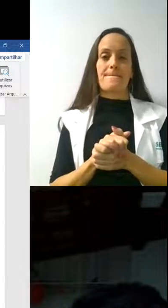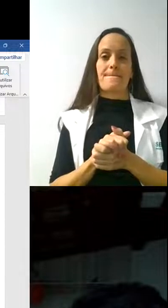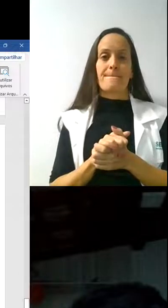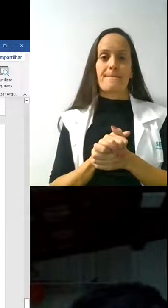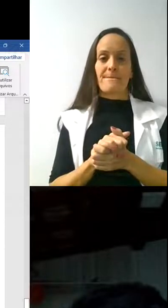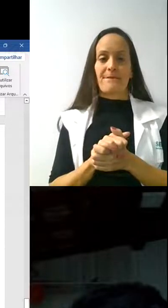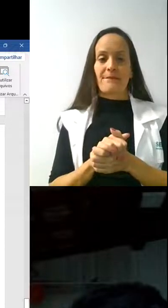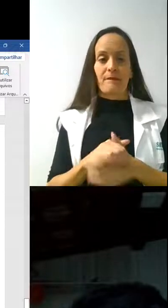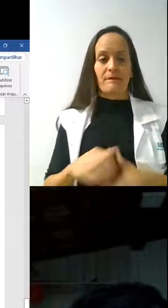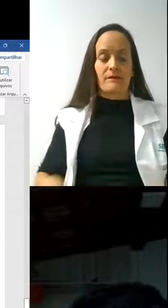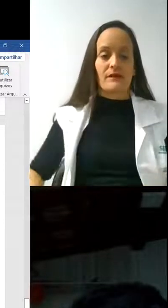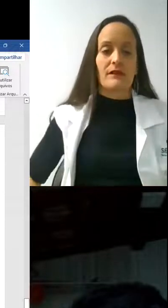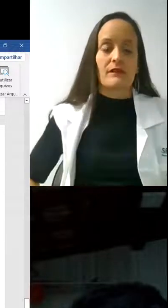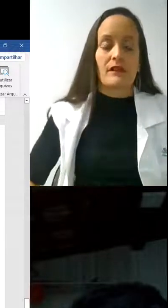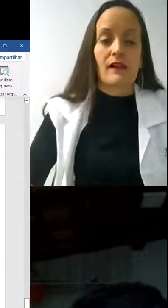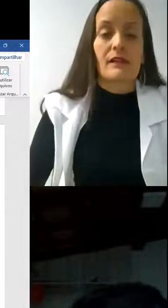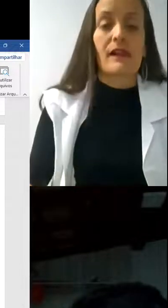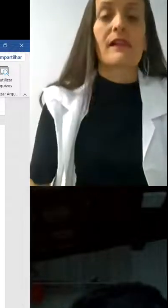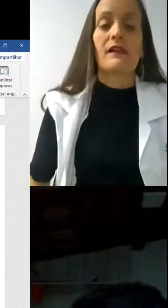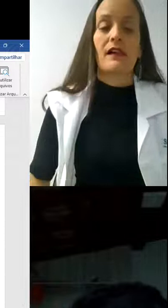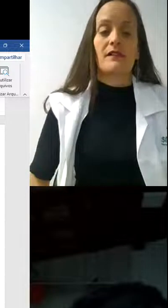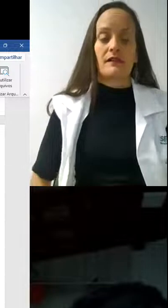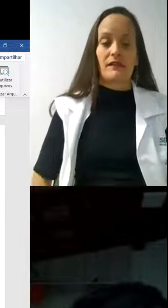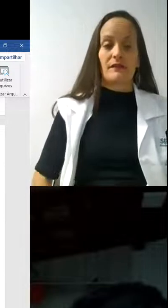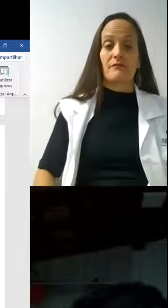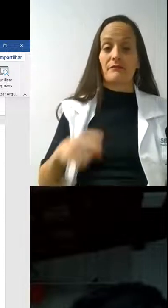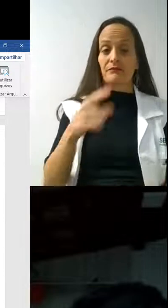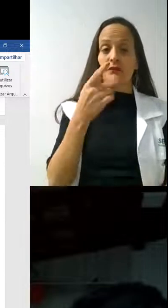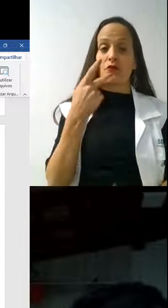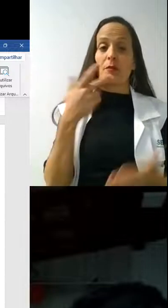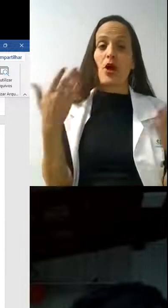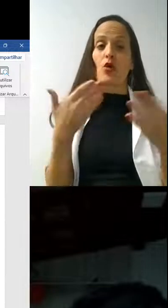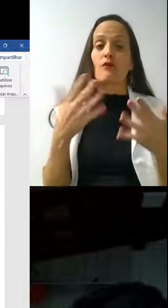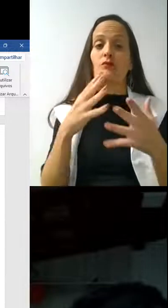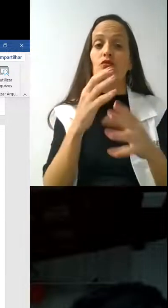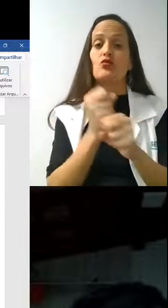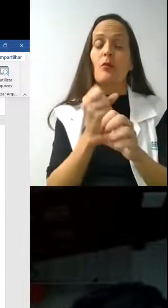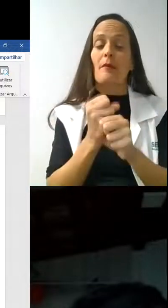Quilômetros. 4,2 fica quanto?